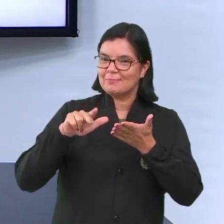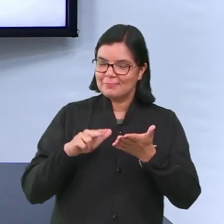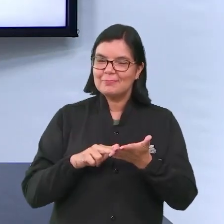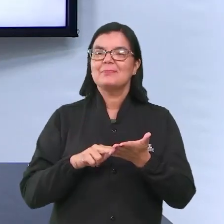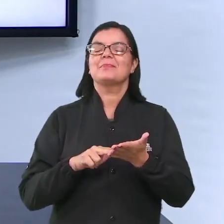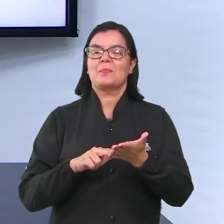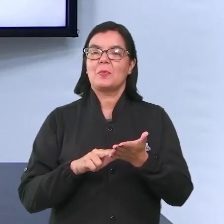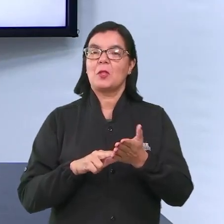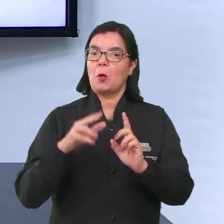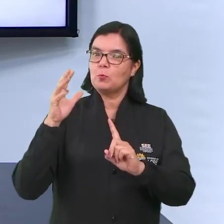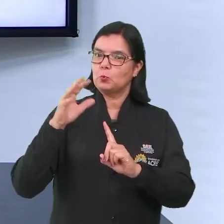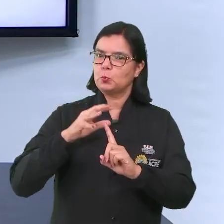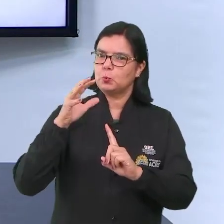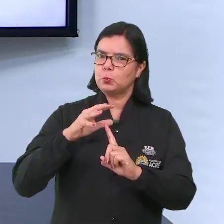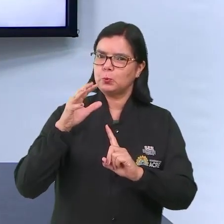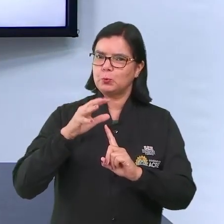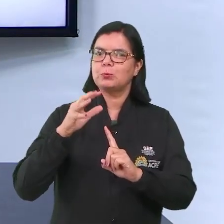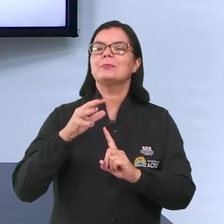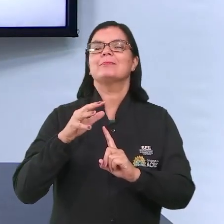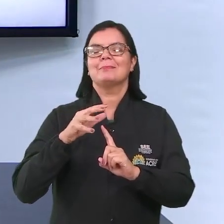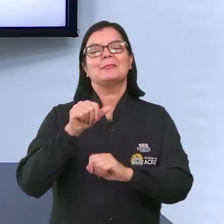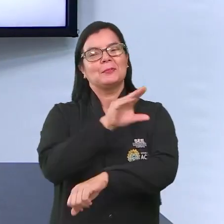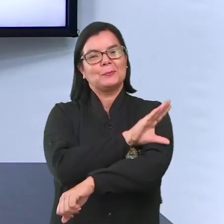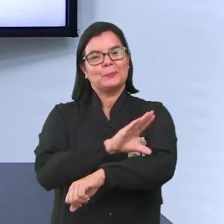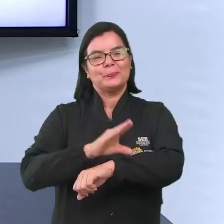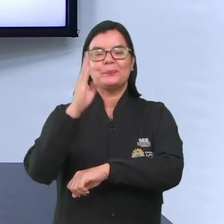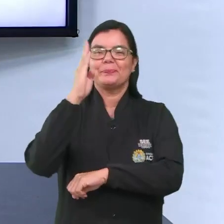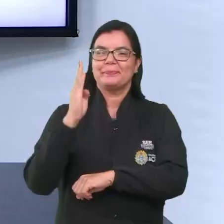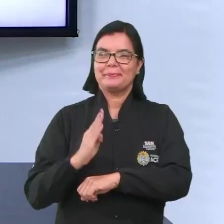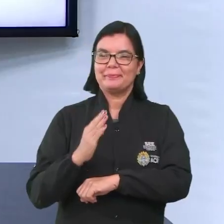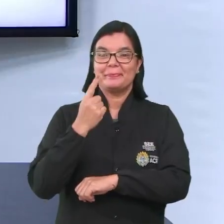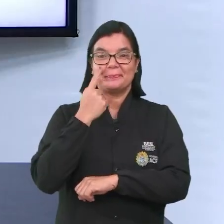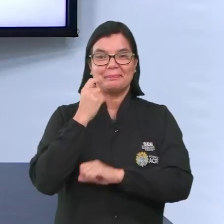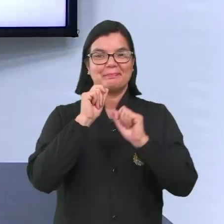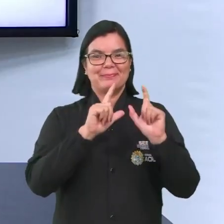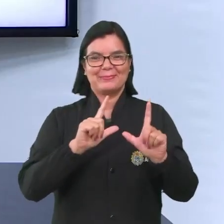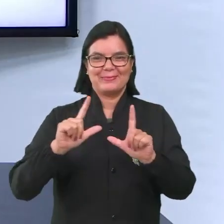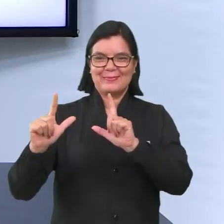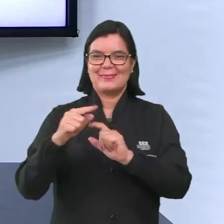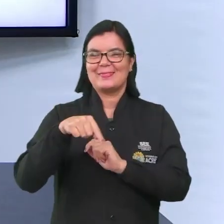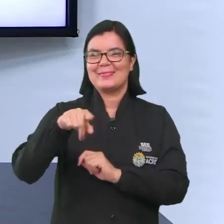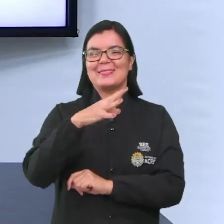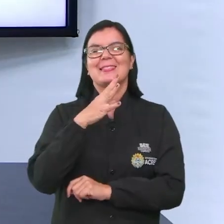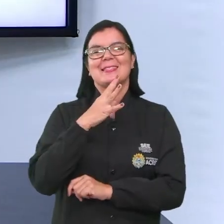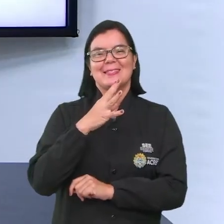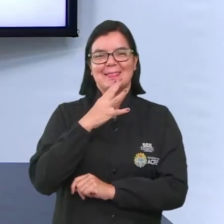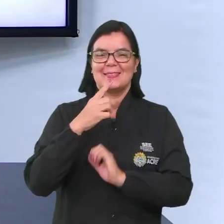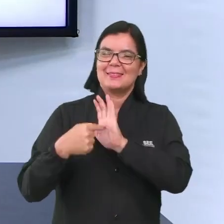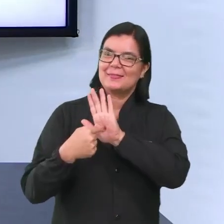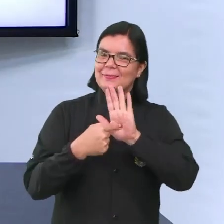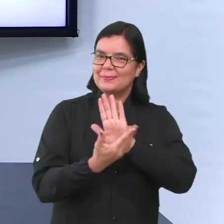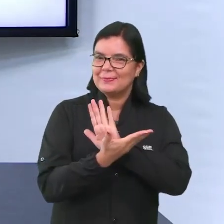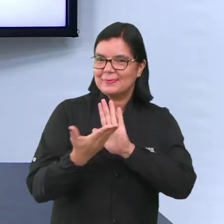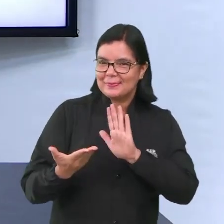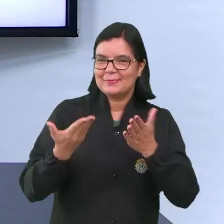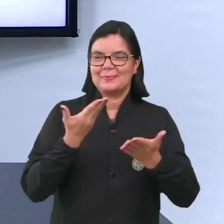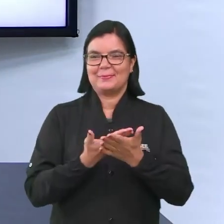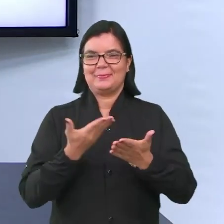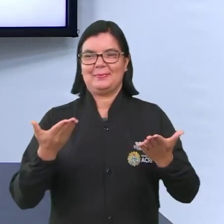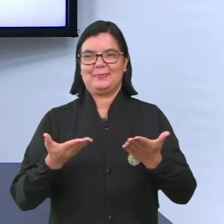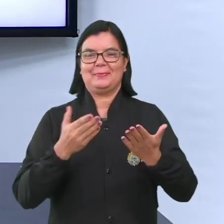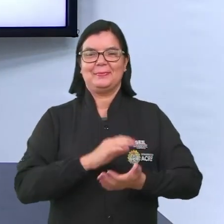traz fortes influências para a cultura brasileira. Vamos aí para a tela para você conhecer o que a gente trouxe para a nossa aula de